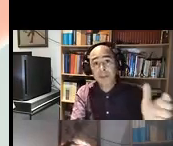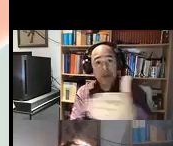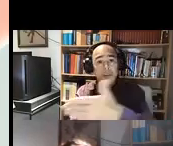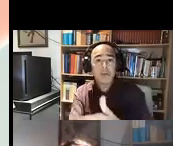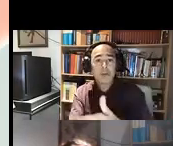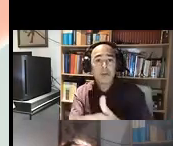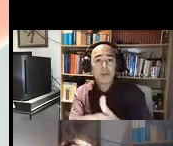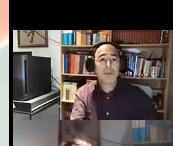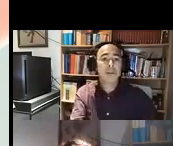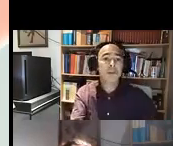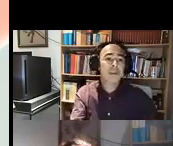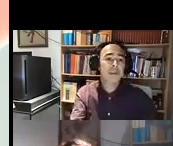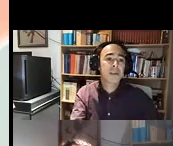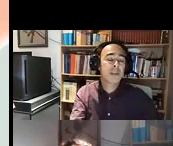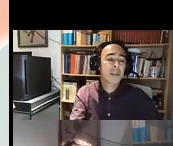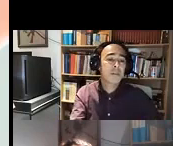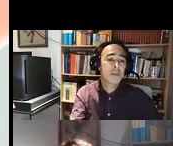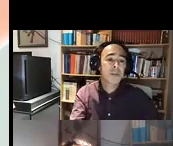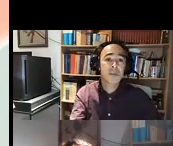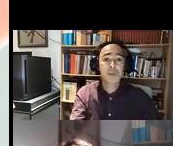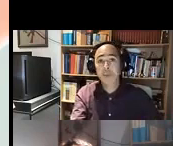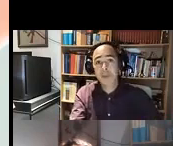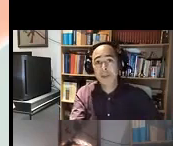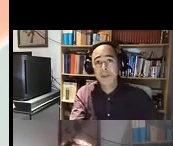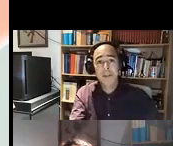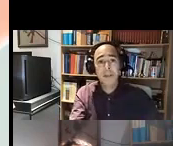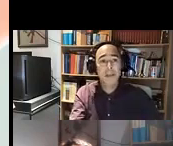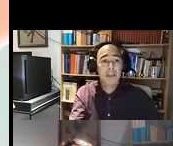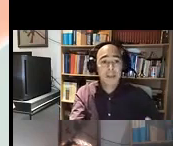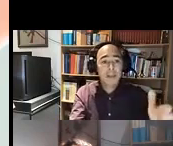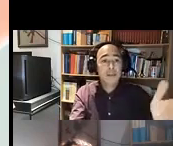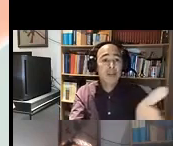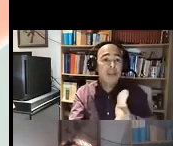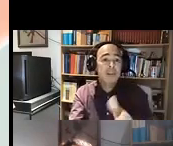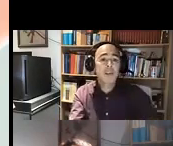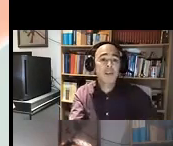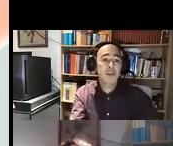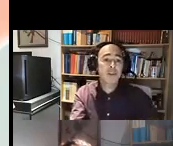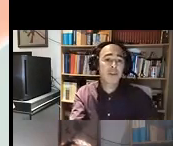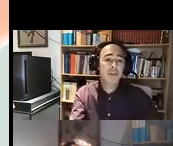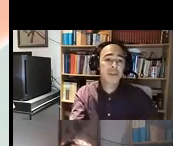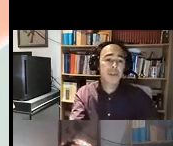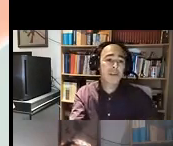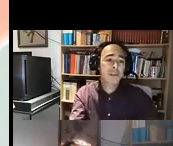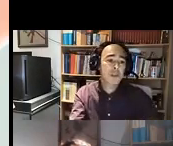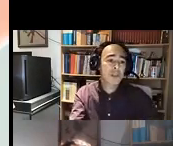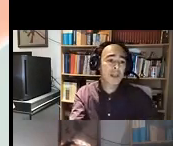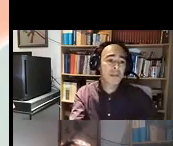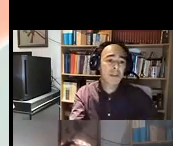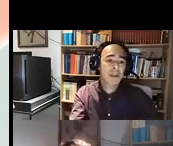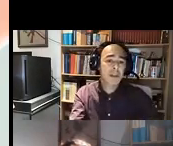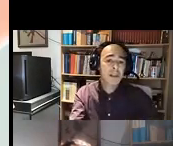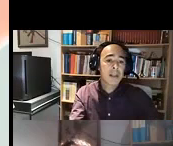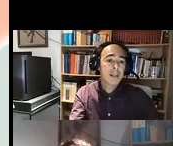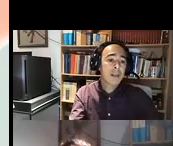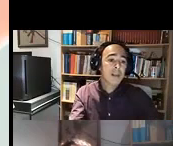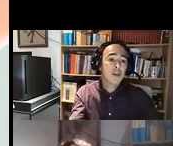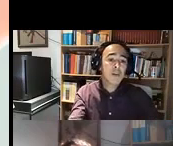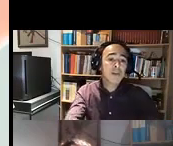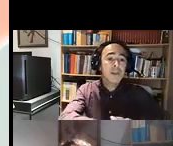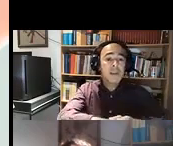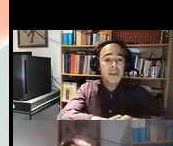já vamos o caso já se falou Capitão nutrição também temos são especialistas não é estamos creditados pelo Instituto vacínico já explicamos também